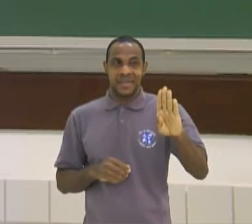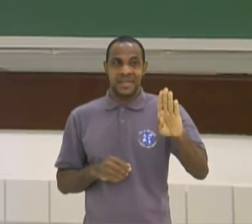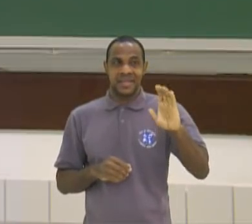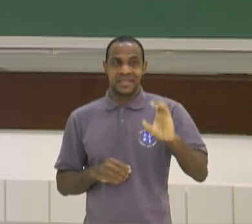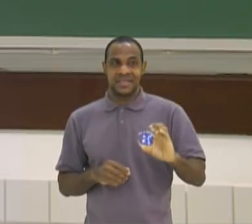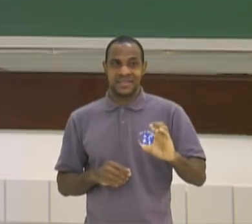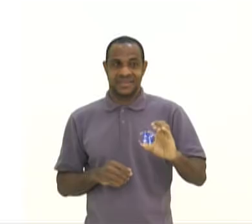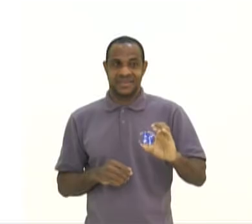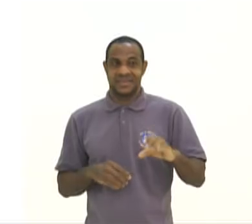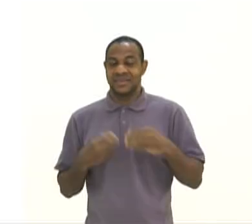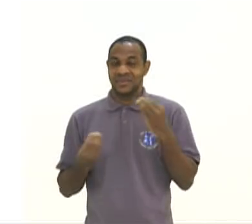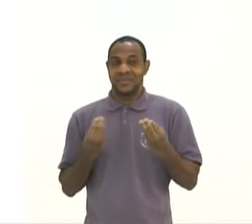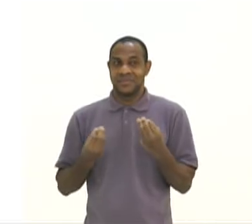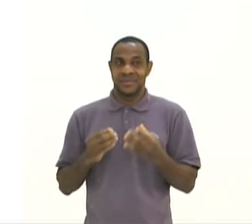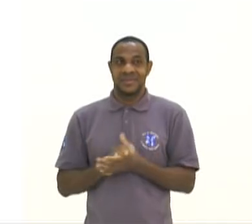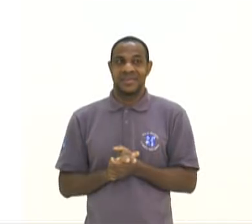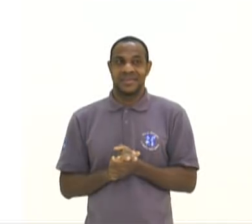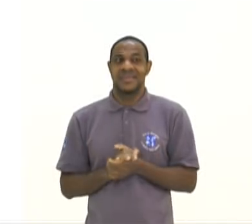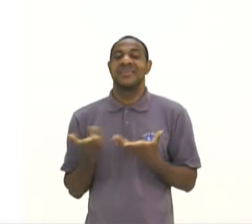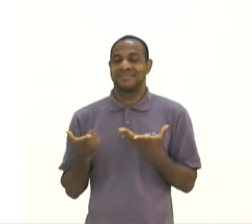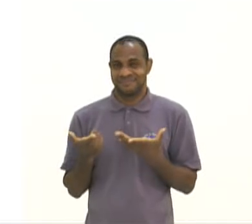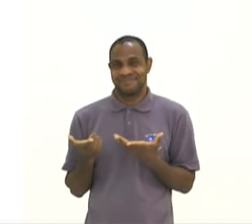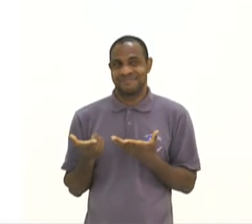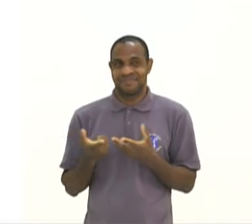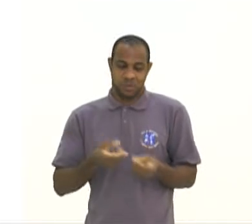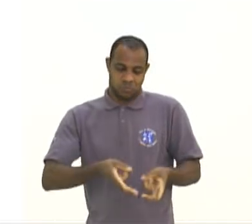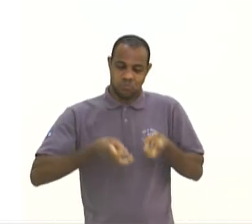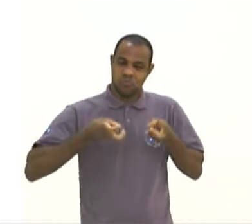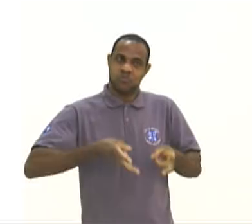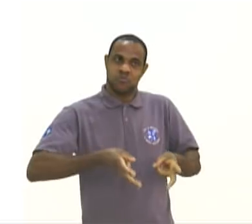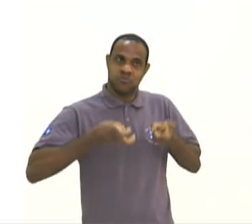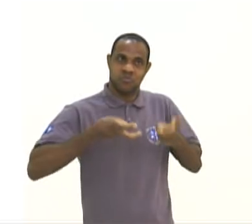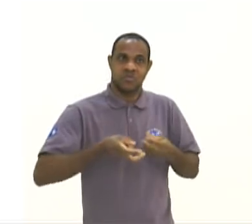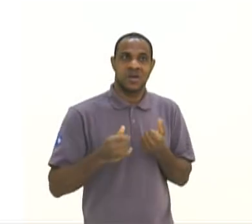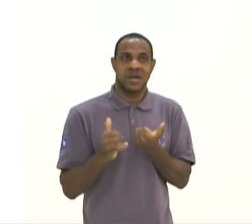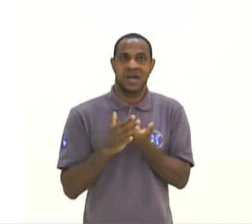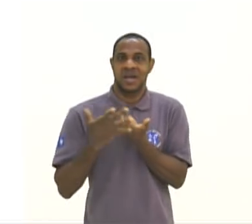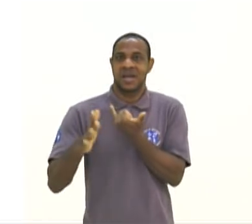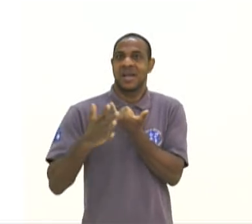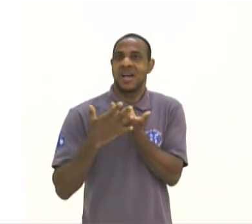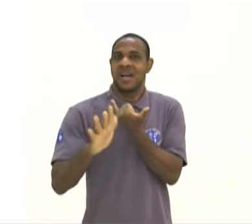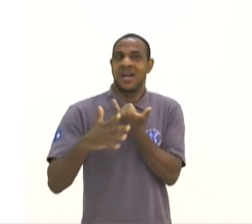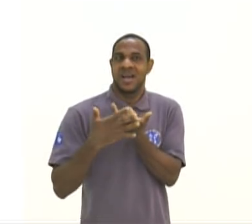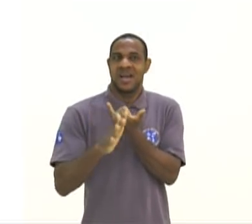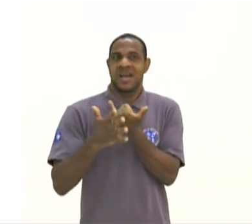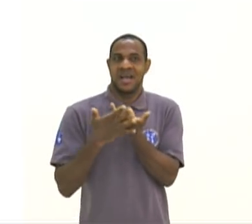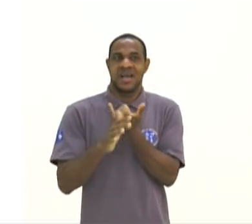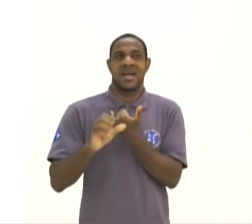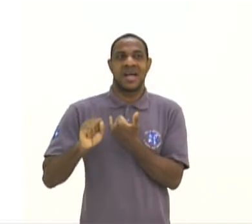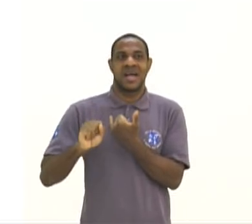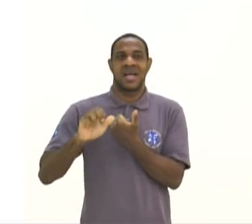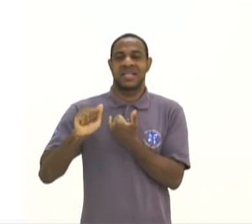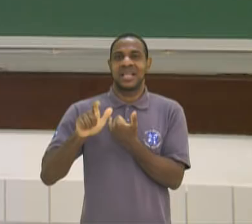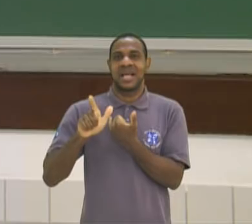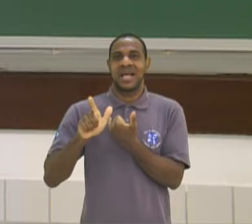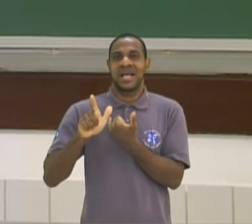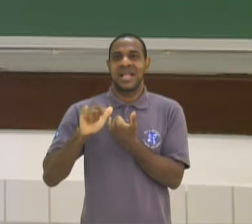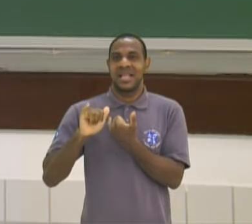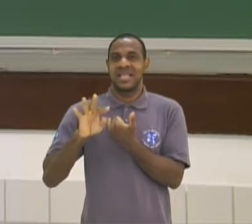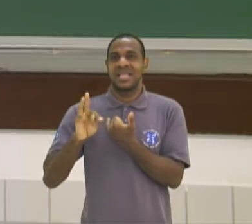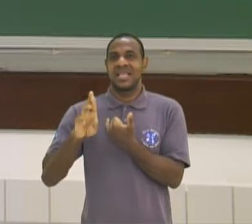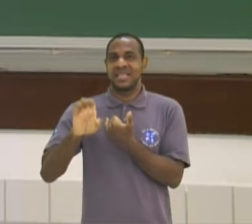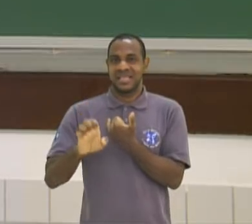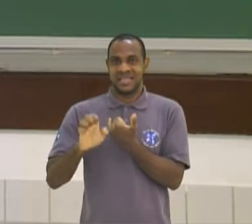óbvio, facinho para você, mineração, principalmente salitre e cobre, ok? E